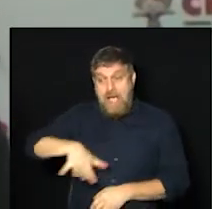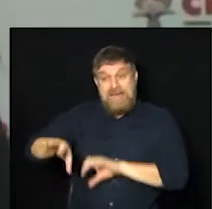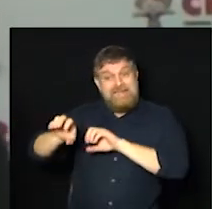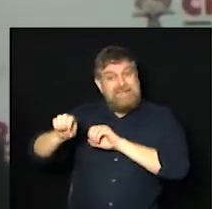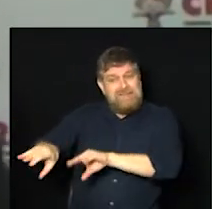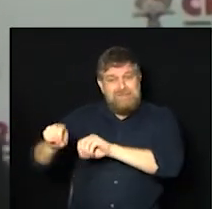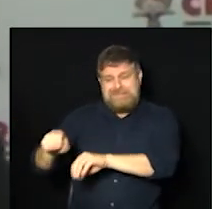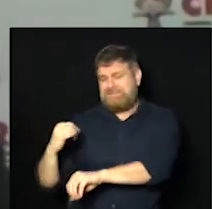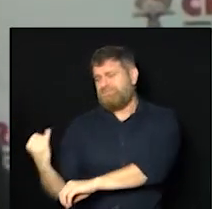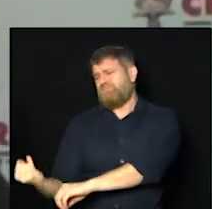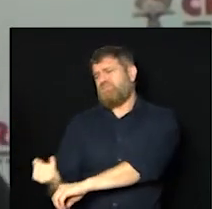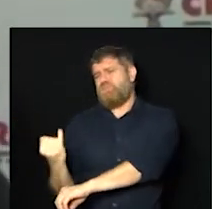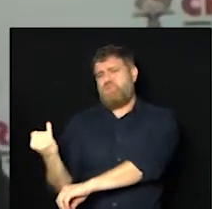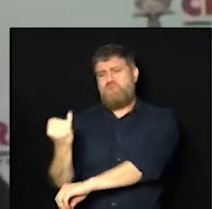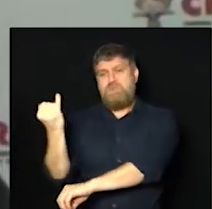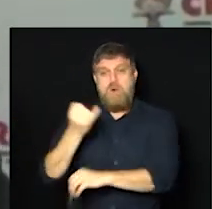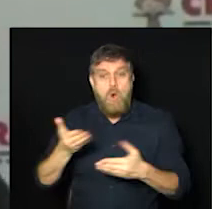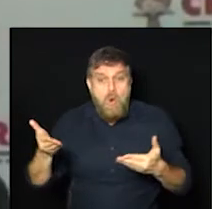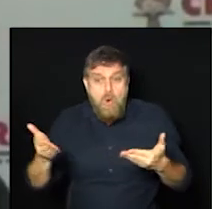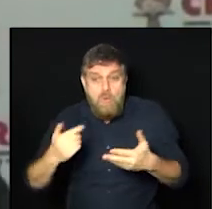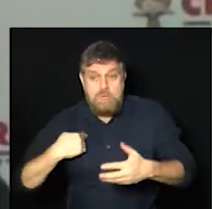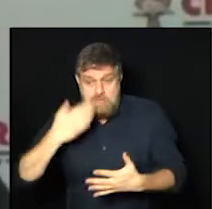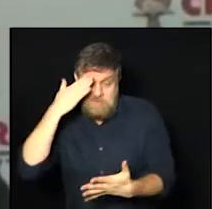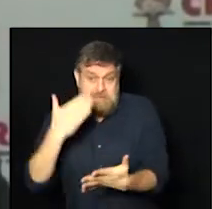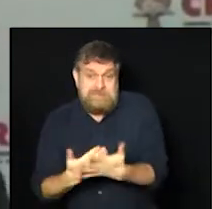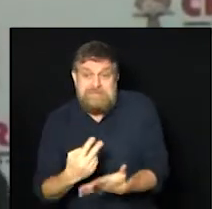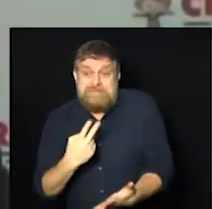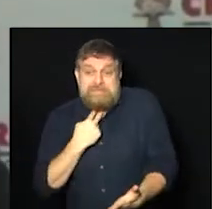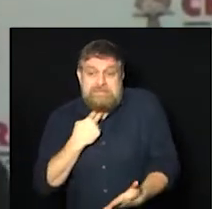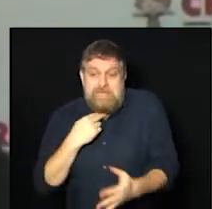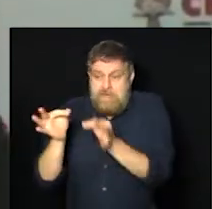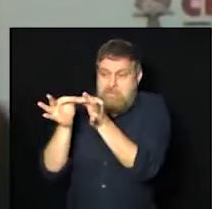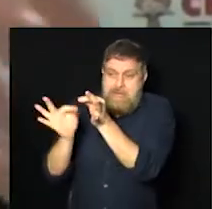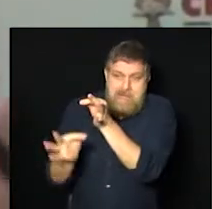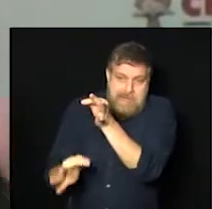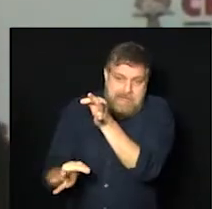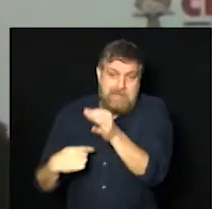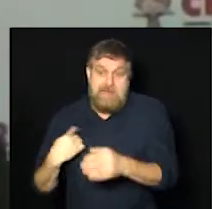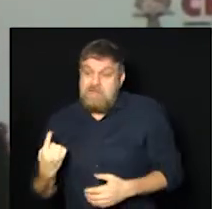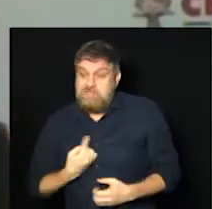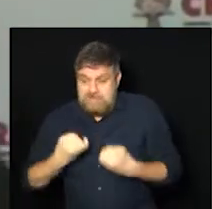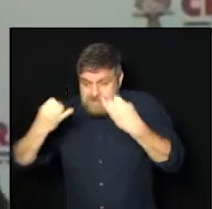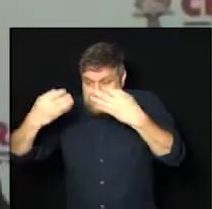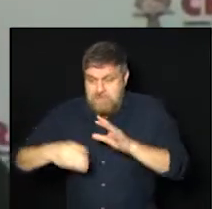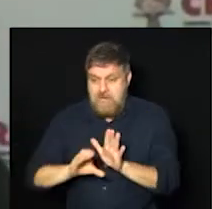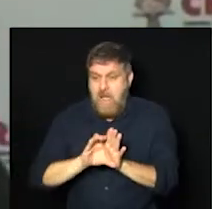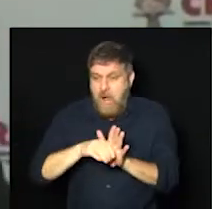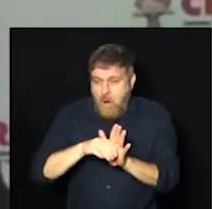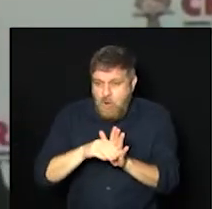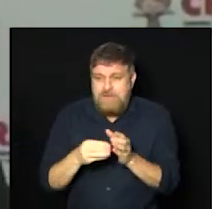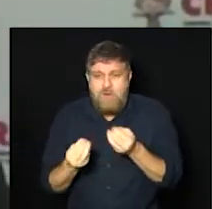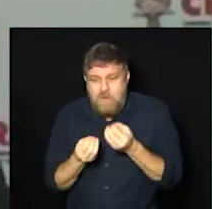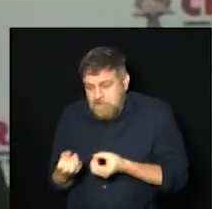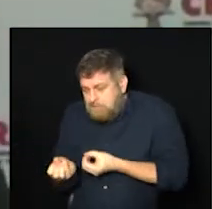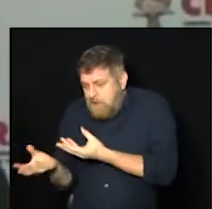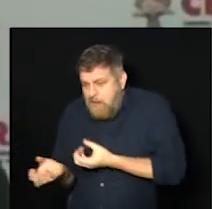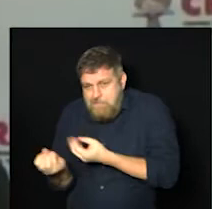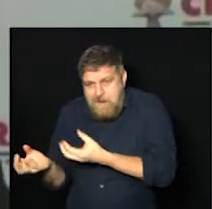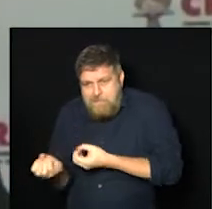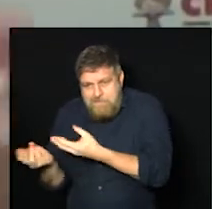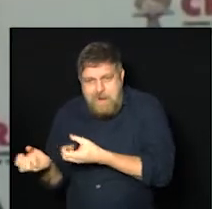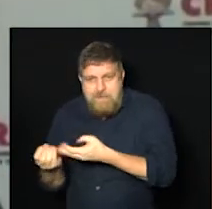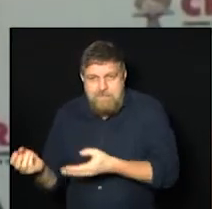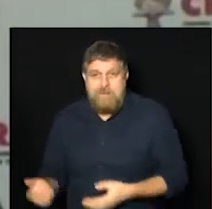muito importante, né? Aqui hoje, eu acredito que a gente não vai debater qual é, como que esses conteúdos são passados, enfim, isso é uma questão